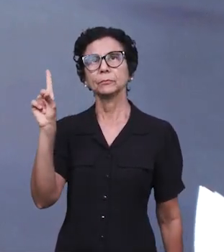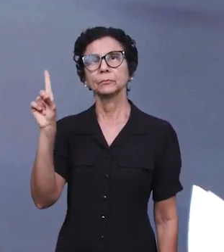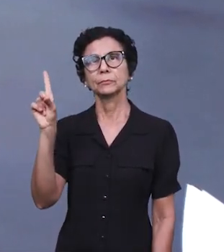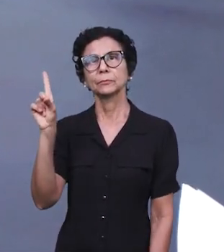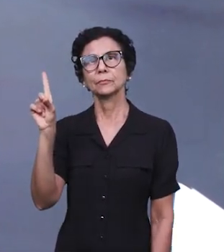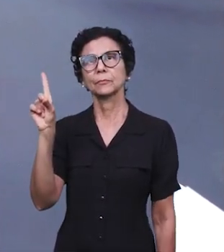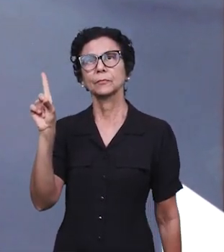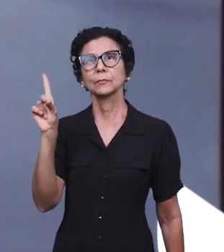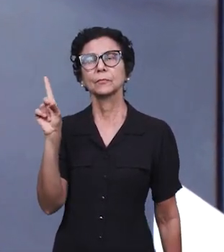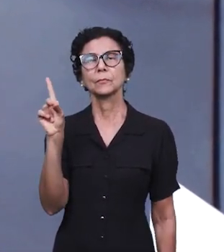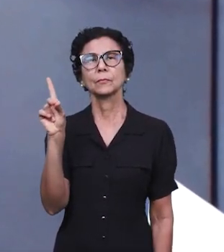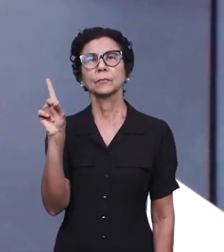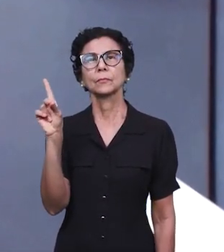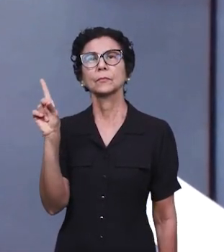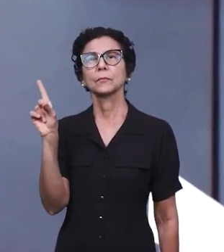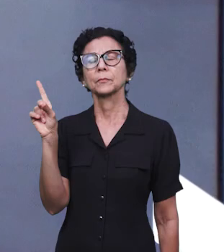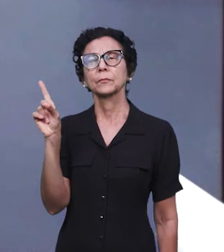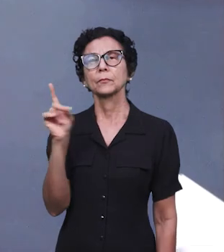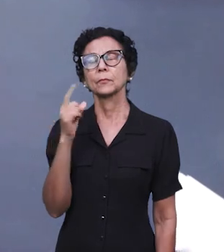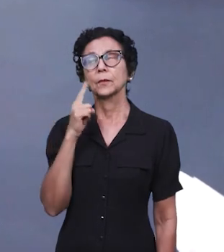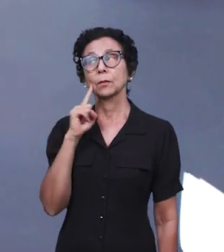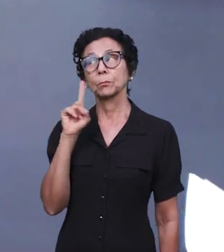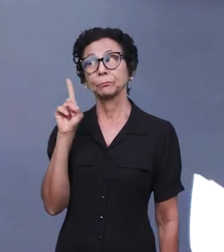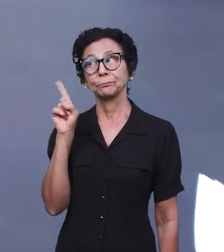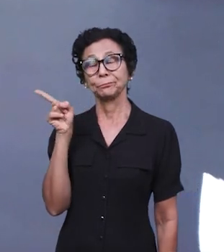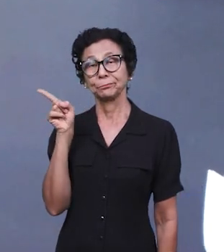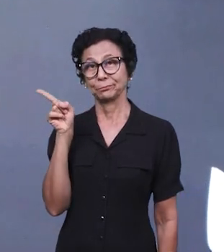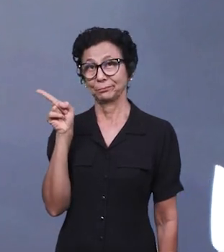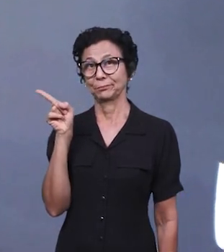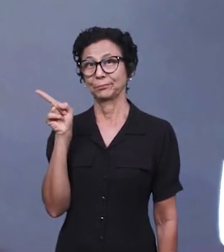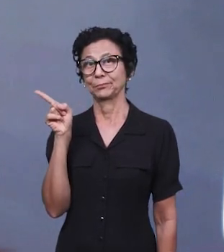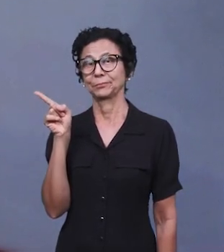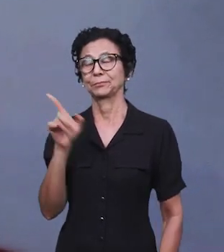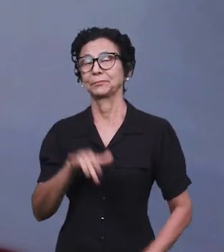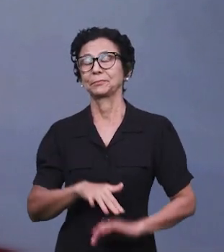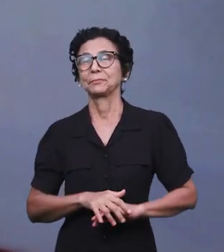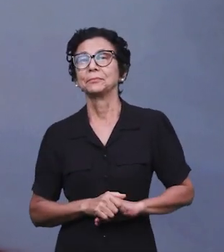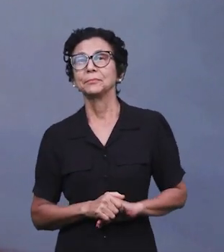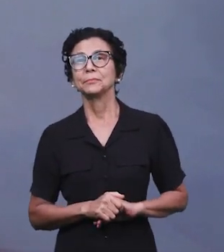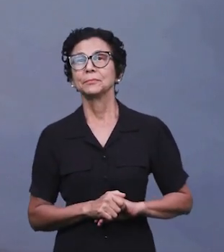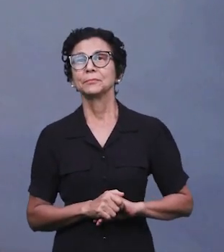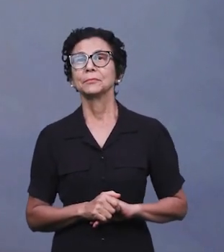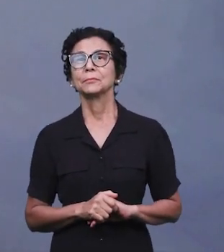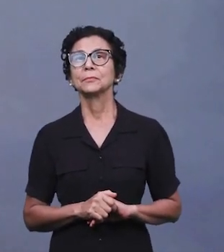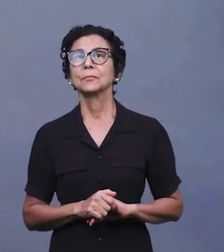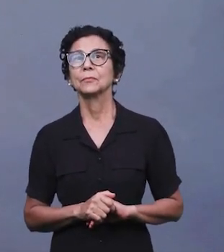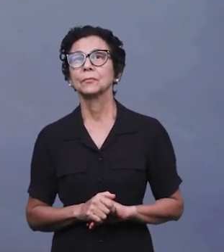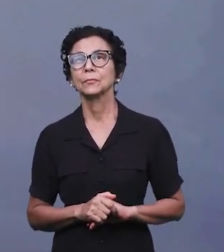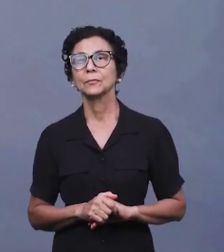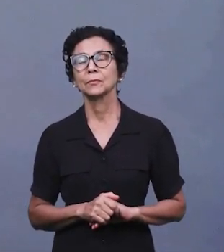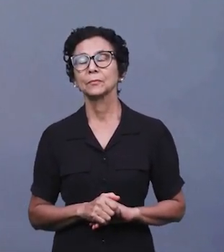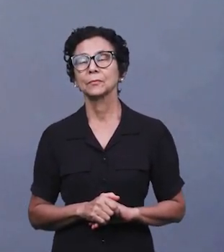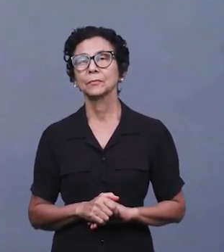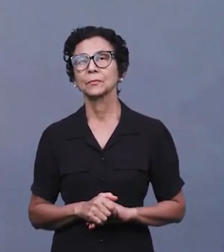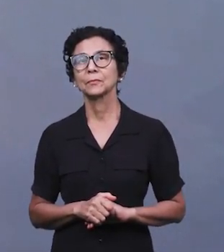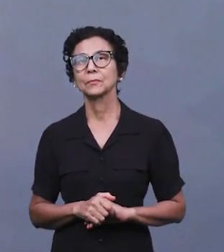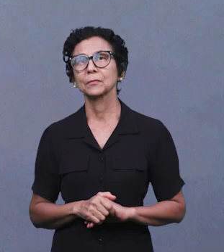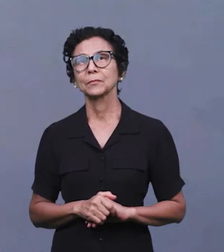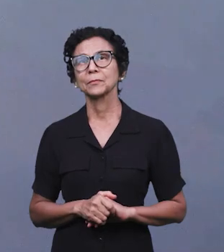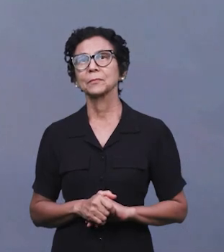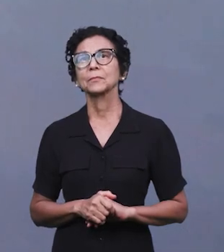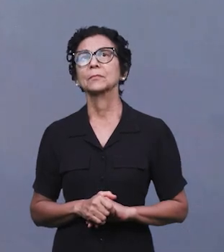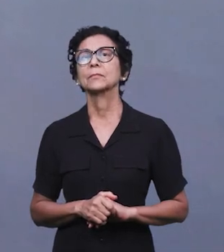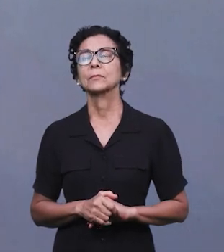assim, você pega com os dedinhos na bochecha da criança e o